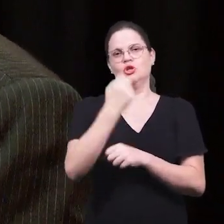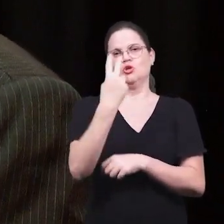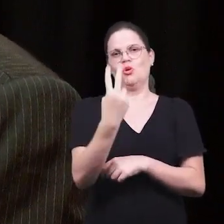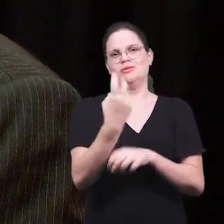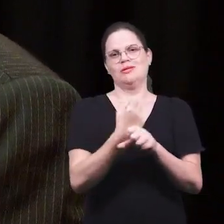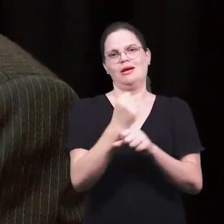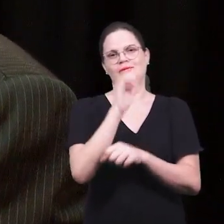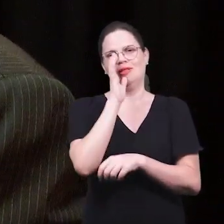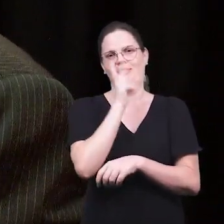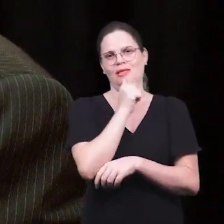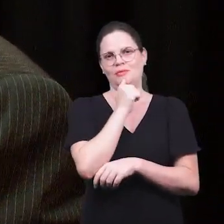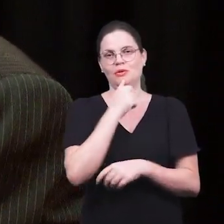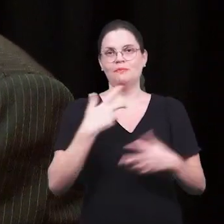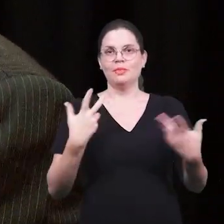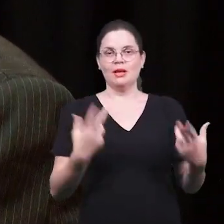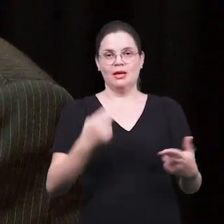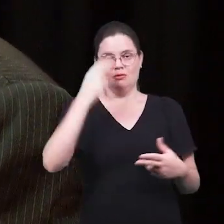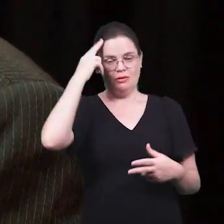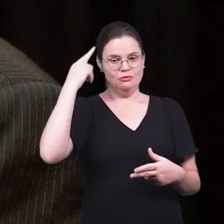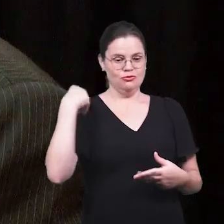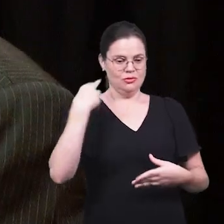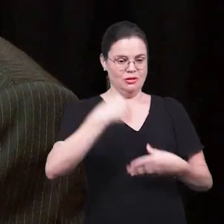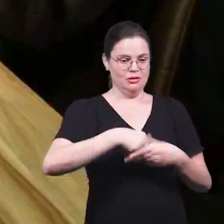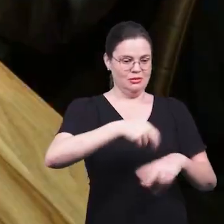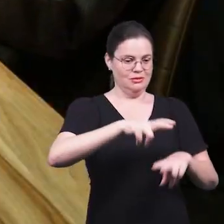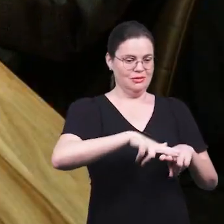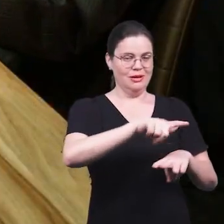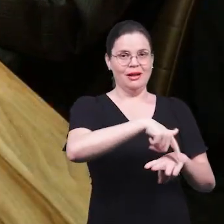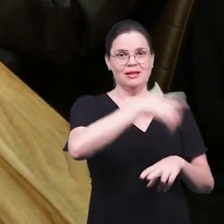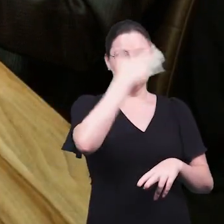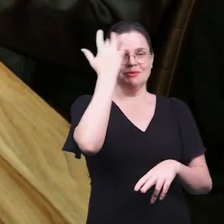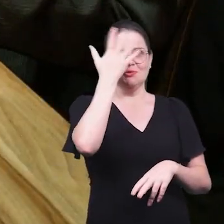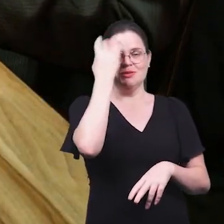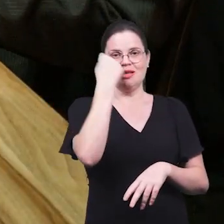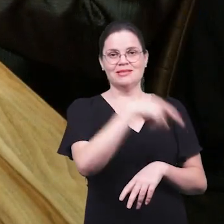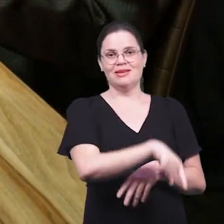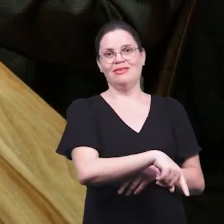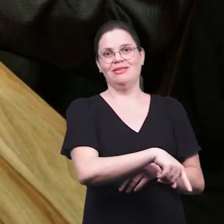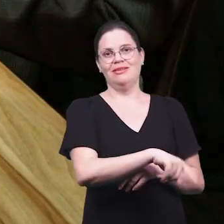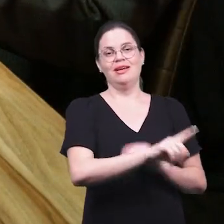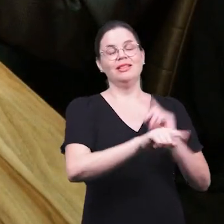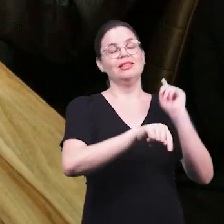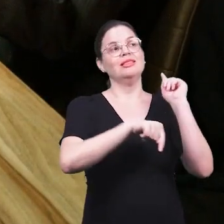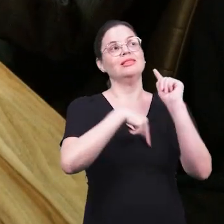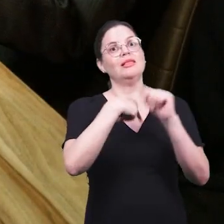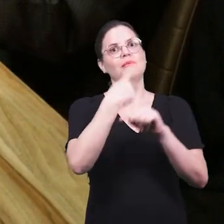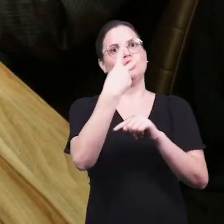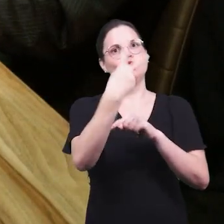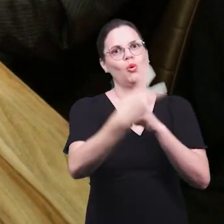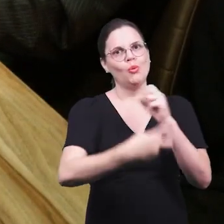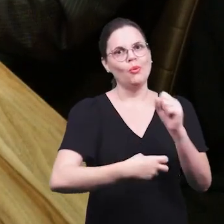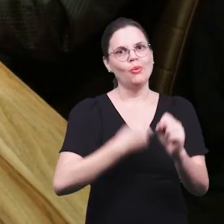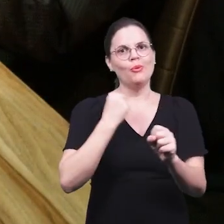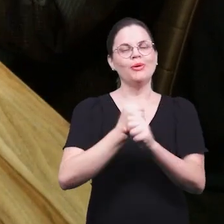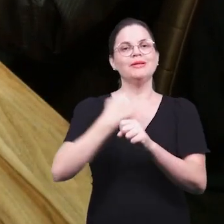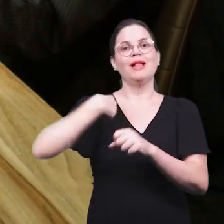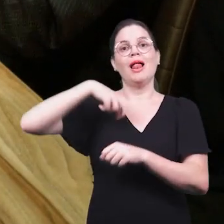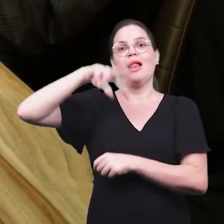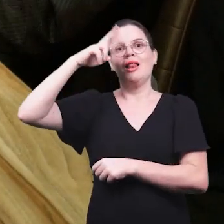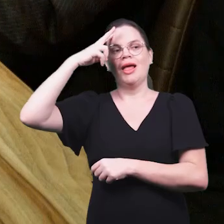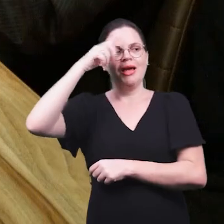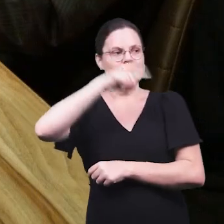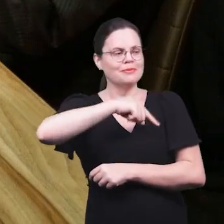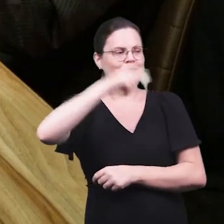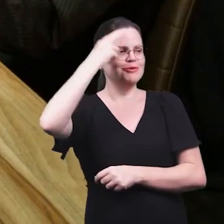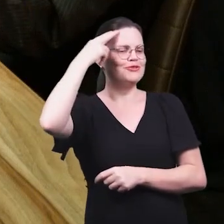Muito parecido com o período que José ficou lá na prisão, esquecido, né? Ninguém se lembrou dele em determinado... Rapaz, isso comigo também.